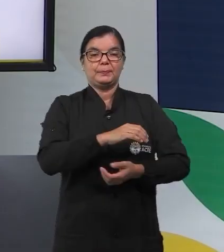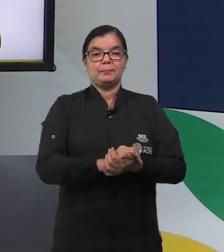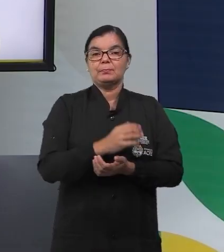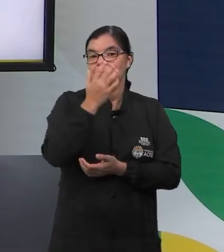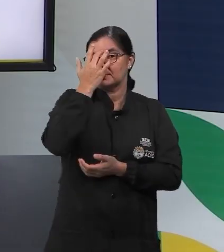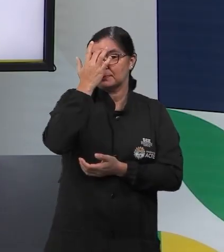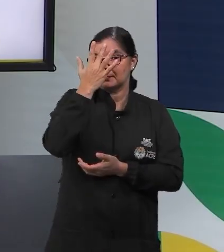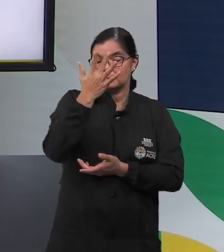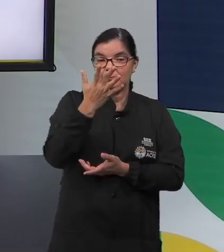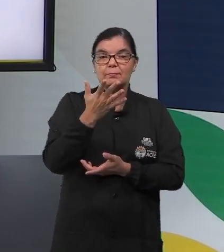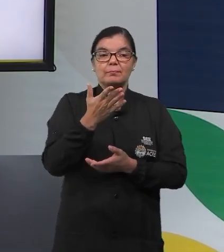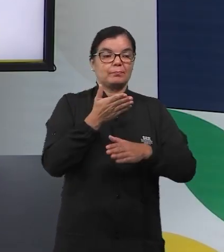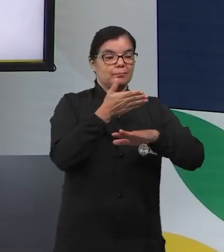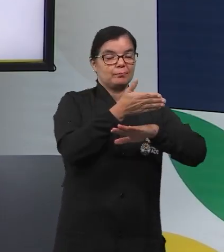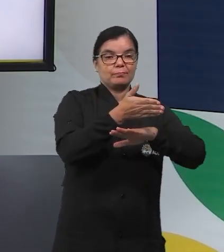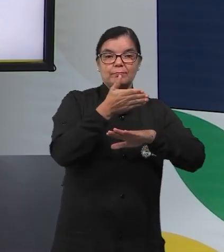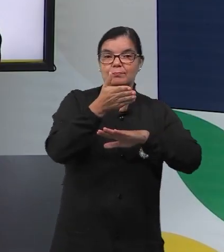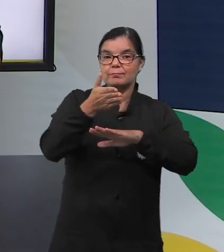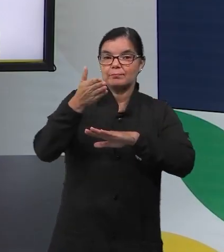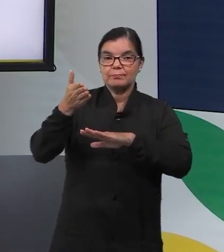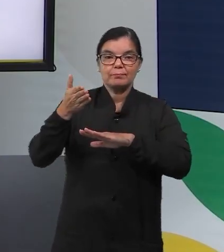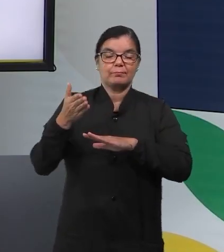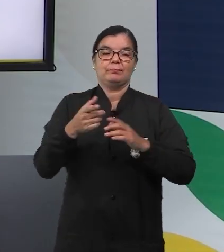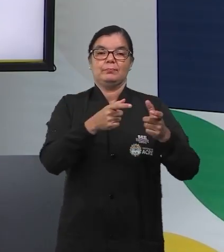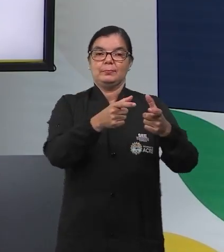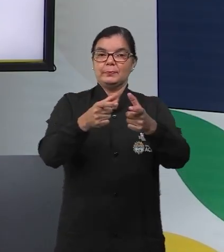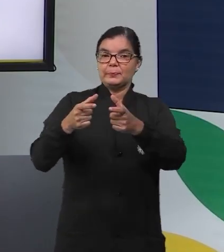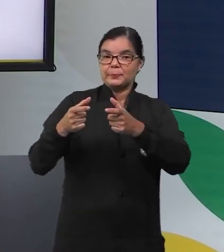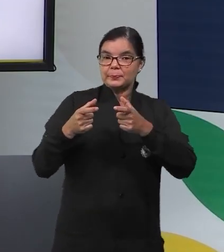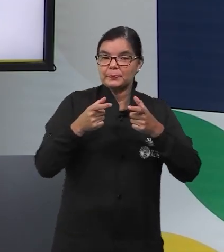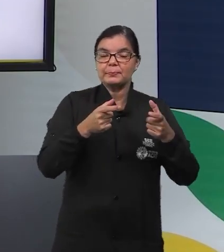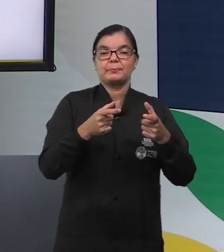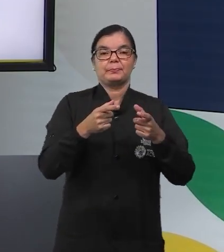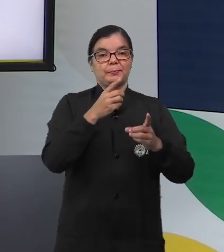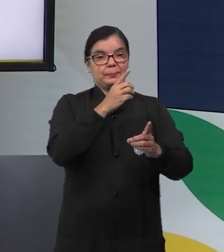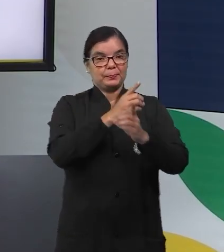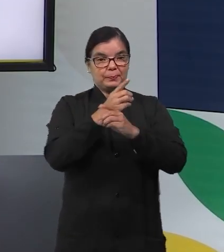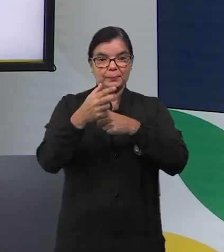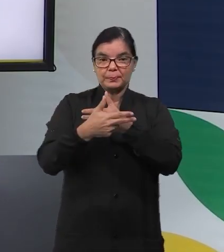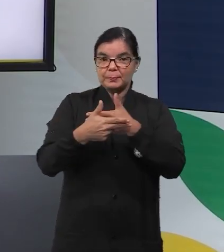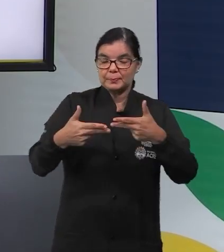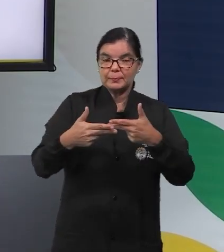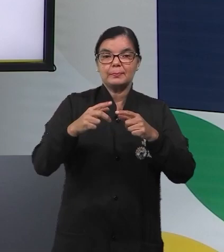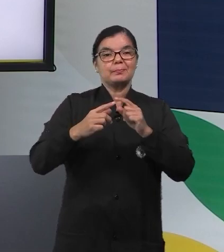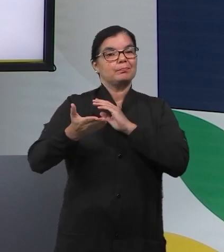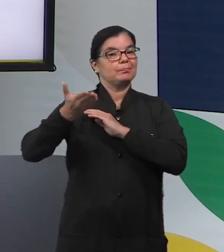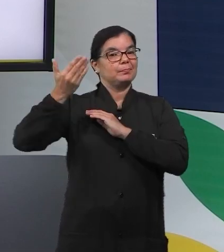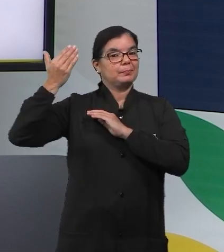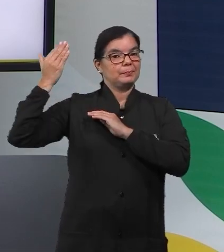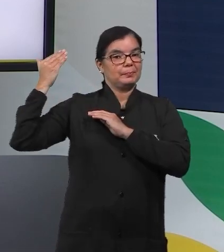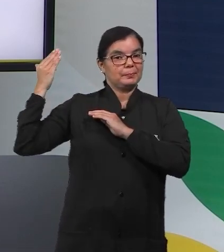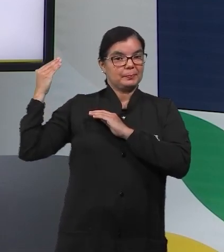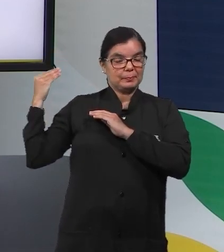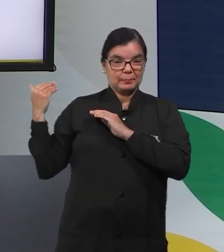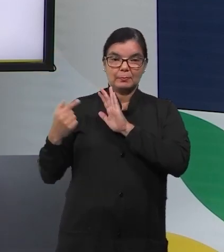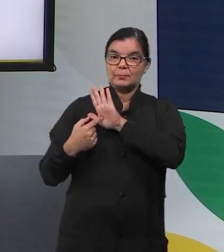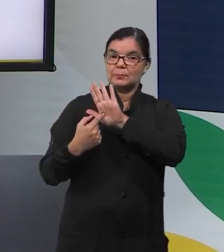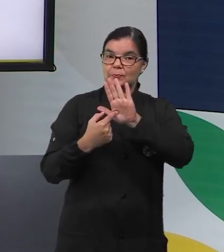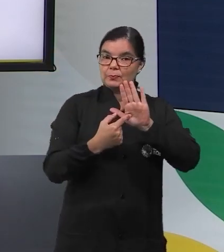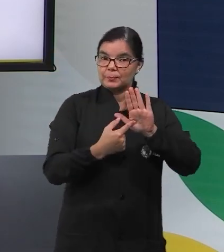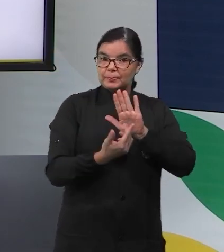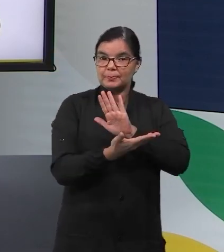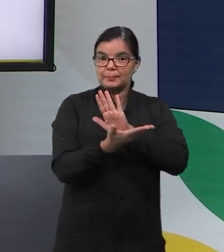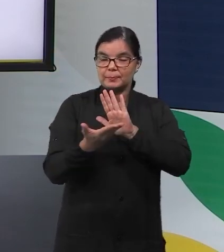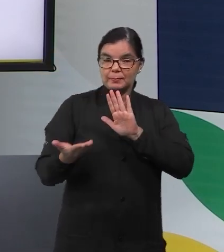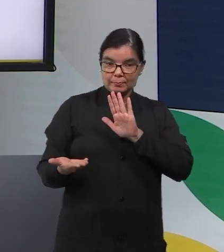mais fácil se locomover, se situar no espaço-tempo. Maravilha? Mas na época, essas coisas aqui que eu vou mostrar para